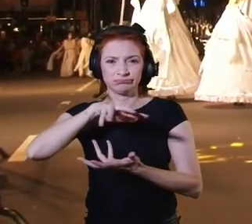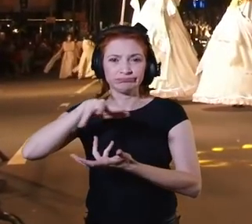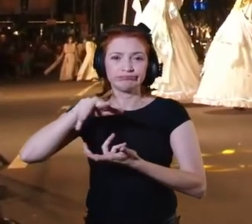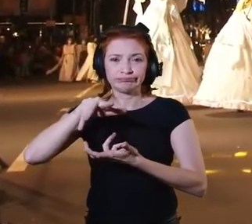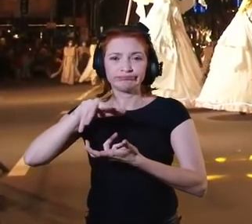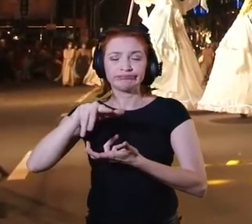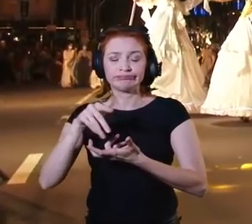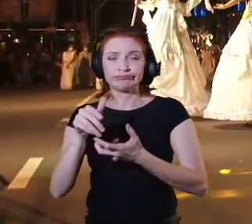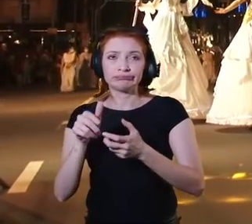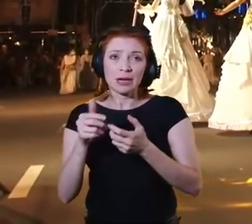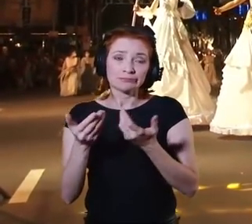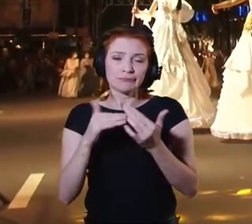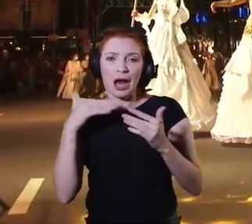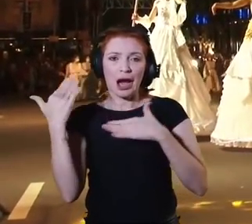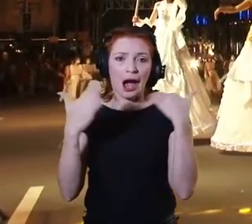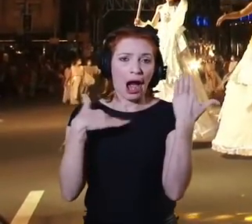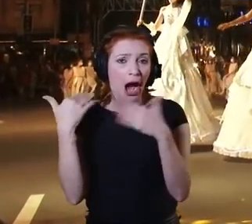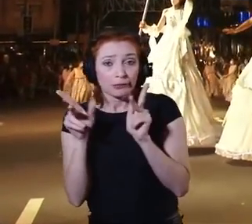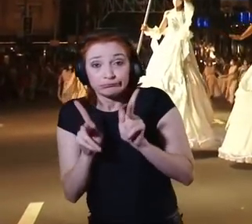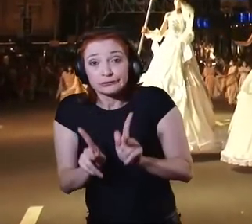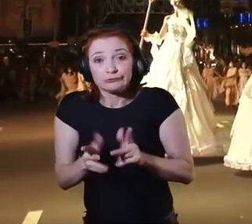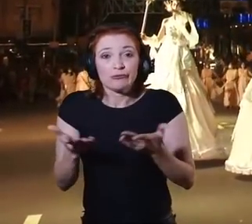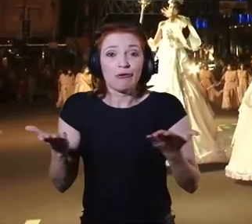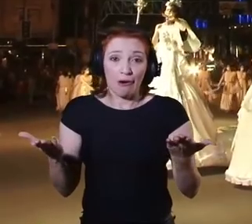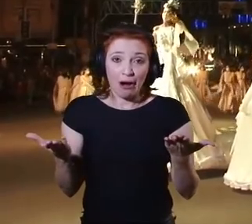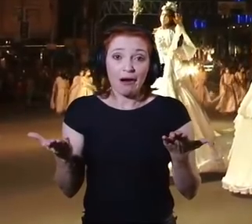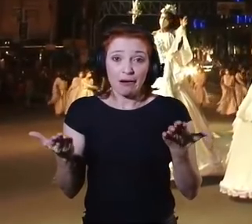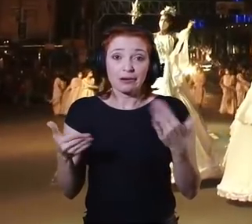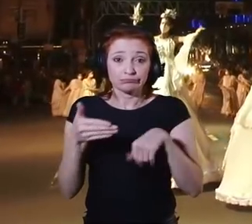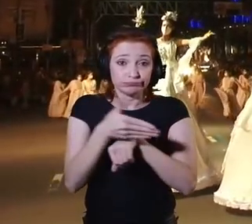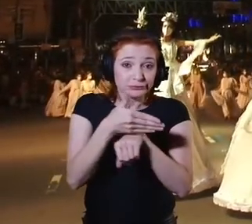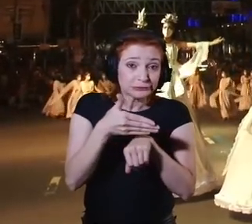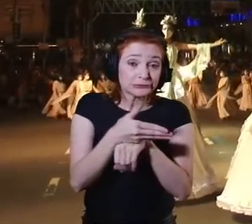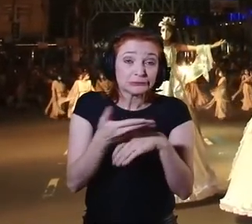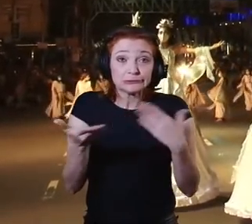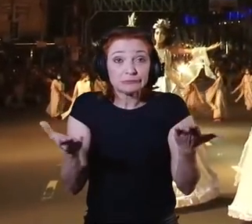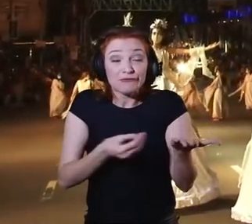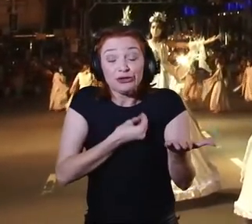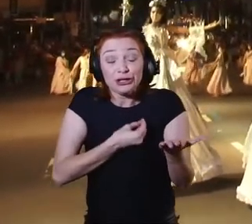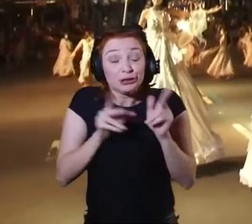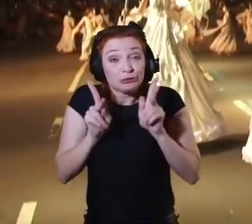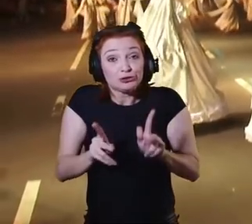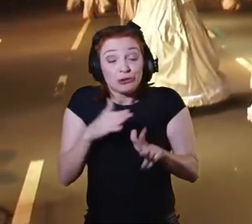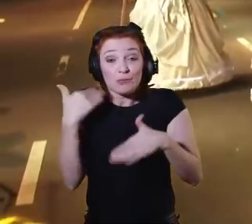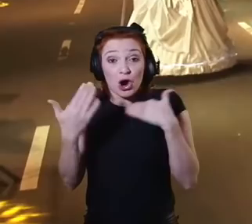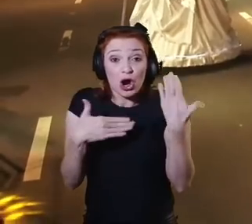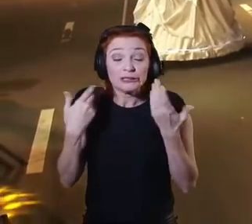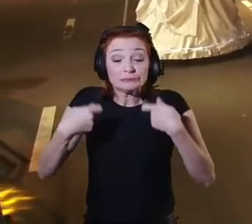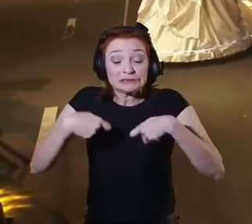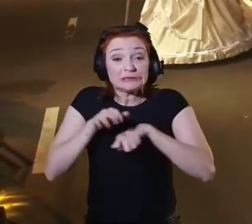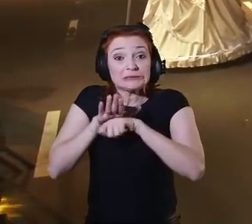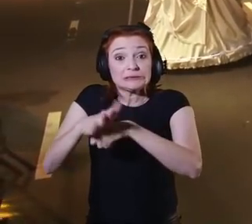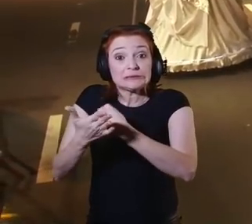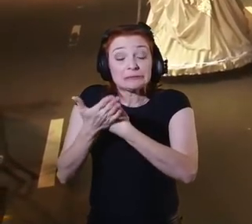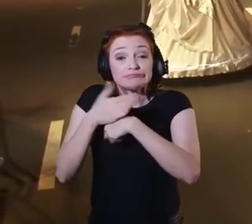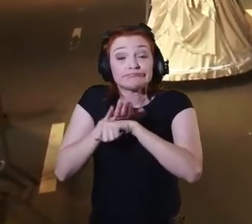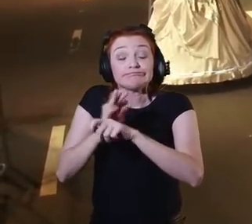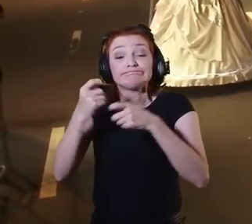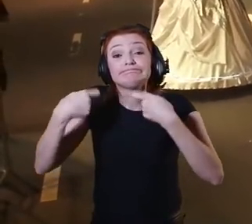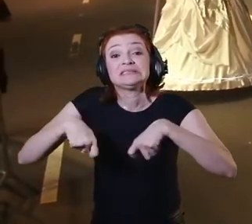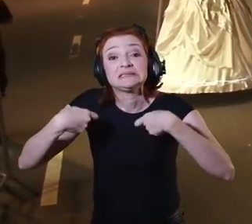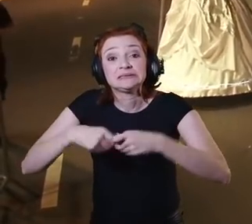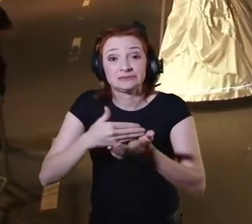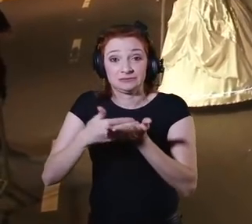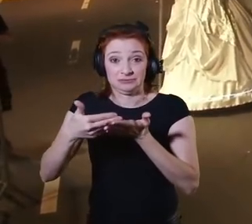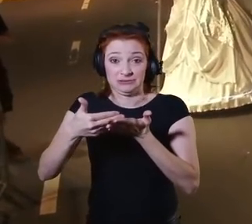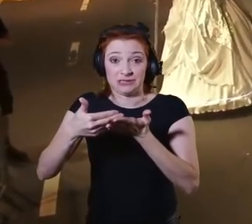a vida e o constrangimento de tantas pessoas que fazem parte do mundo, onde a solidariedade precisa nascer. E